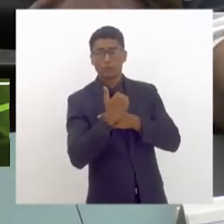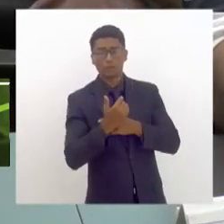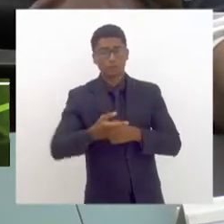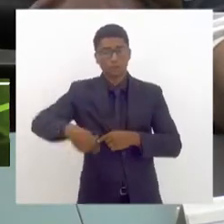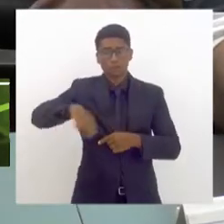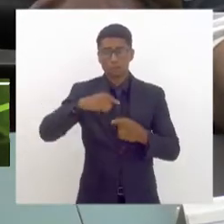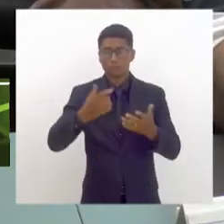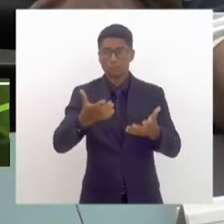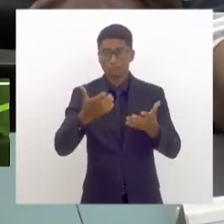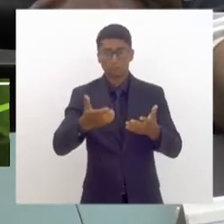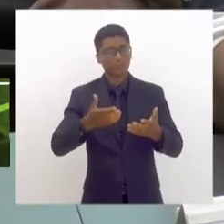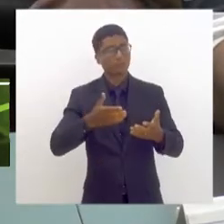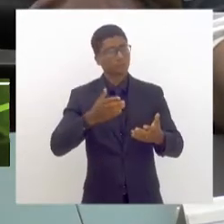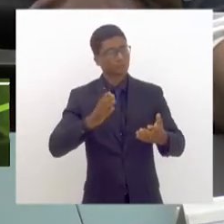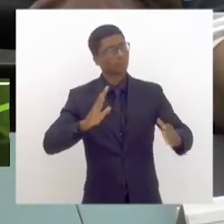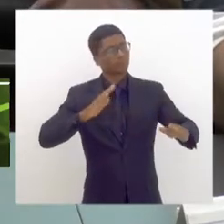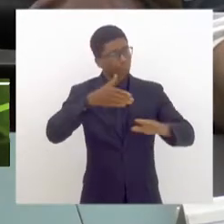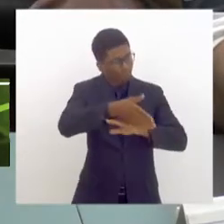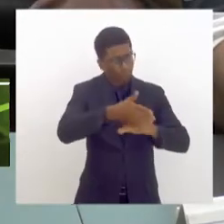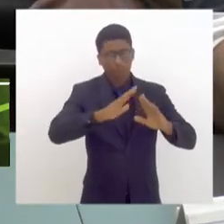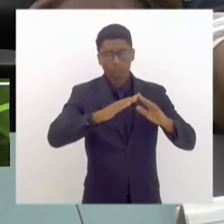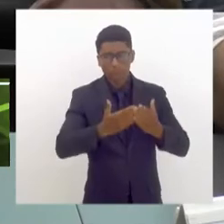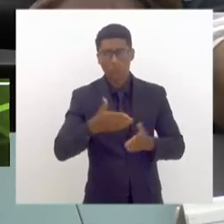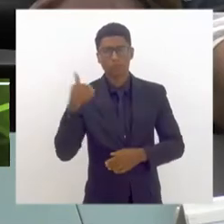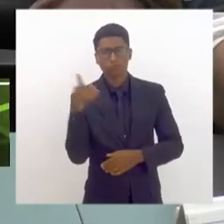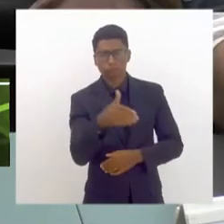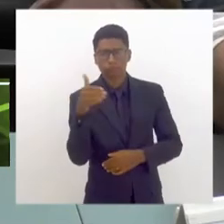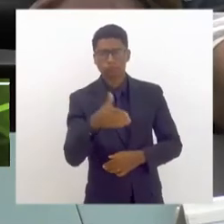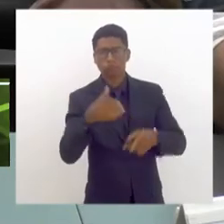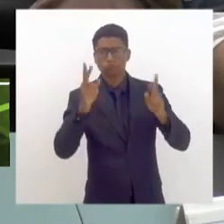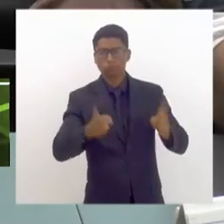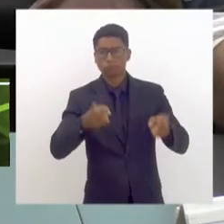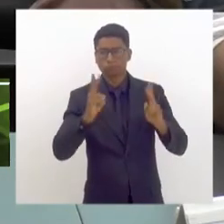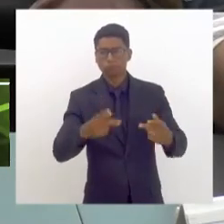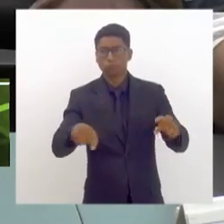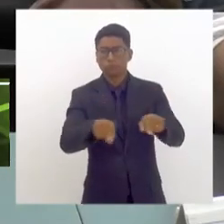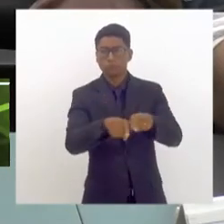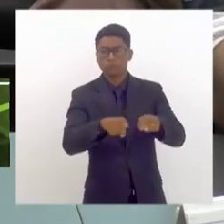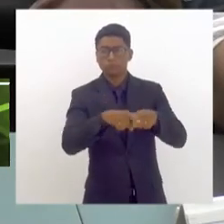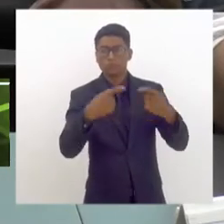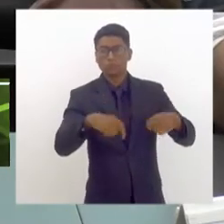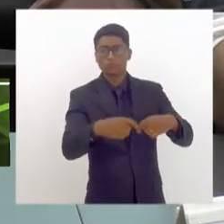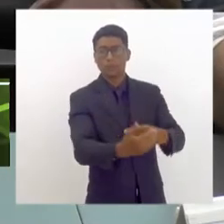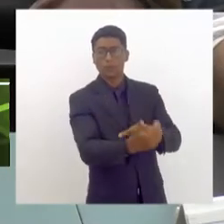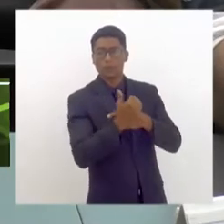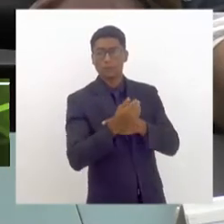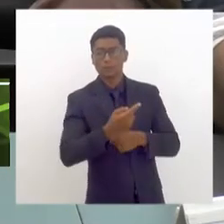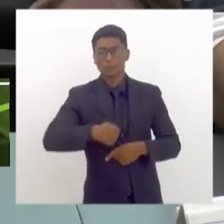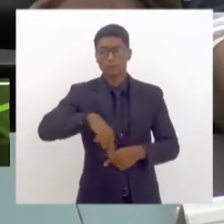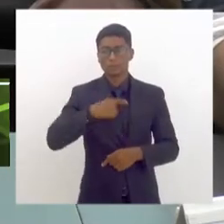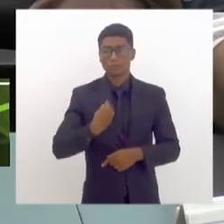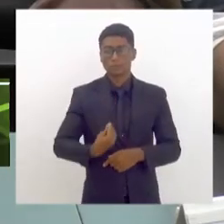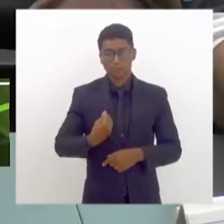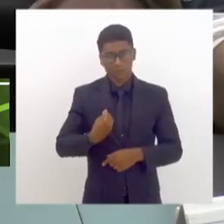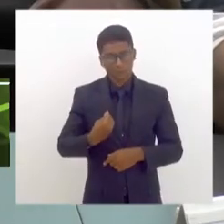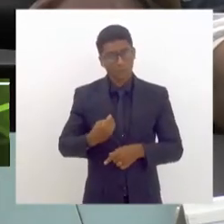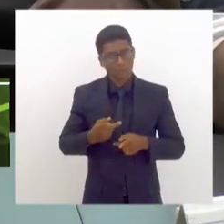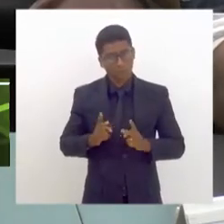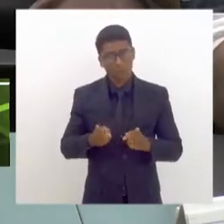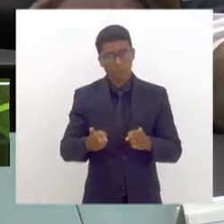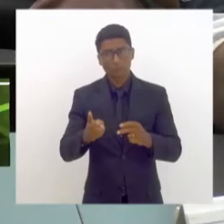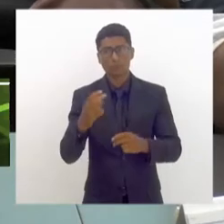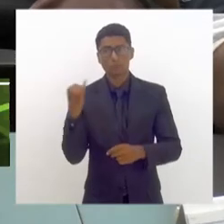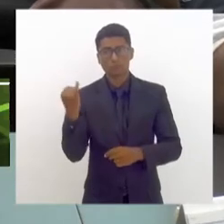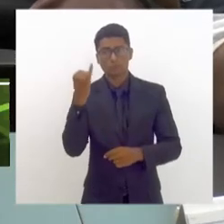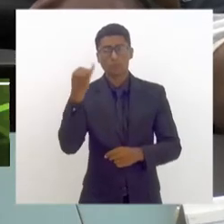espaço, que a gente precisa estar dentro dele. Mas, para isso, a gente precisa de condições mínimas de sobrevivência também. Então, faço aqui